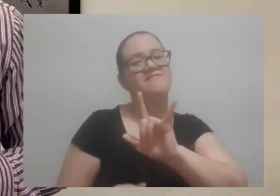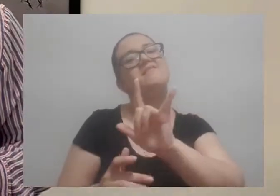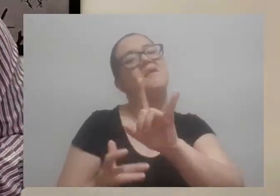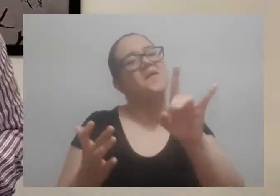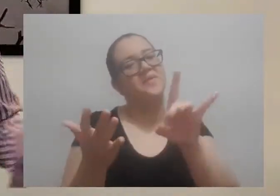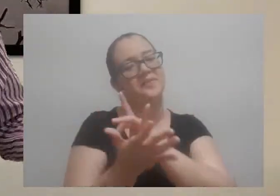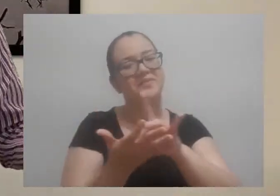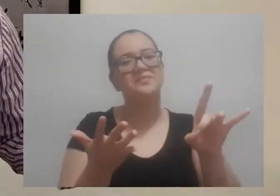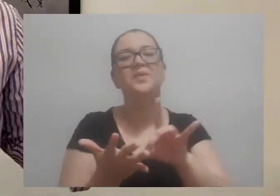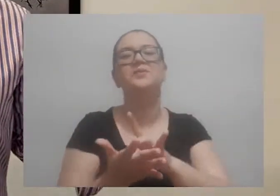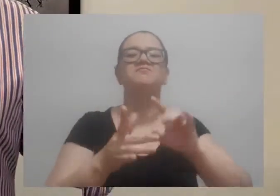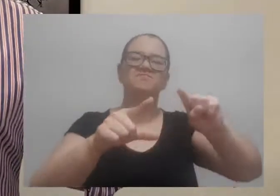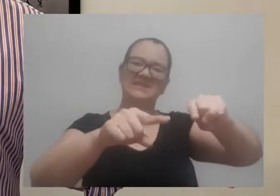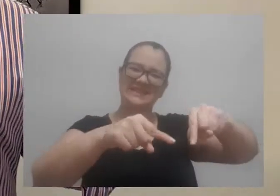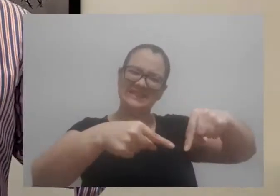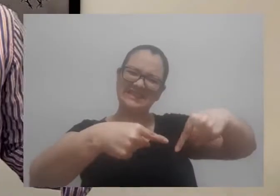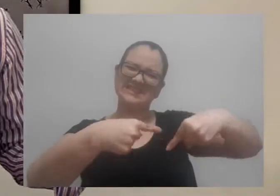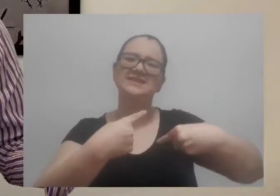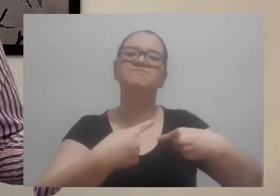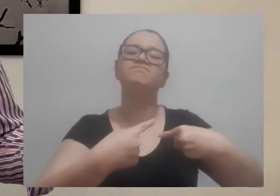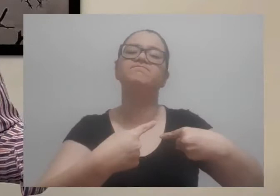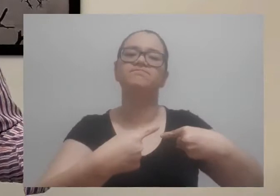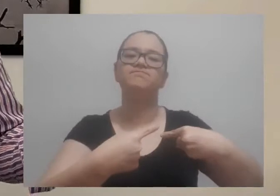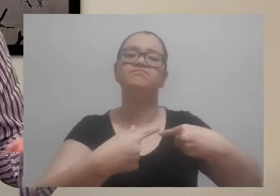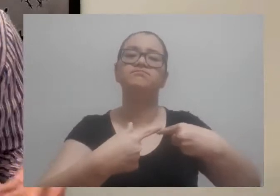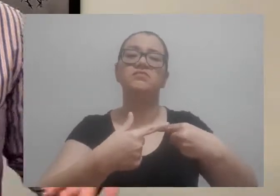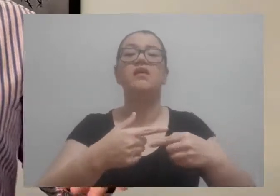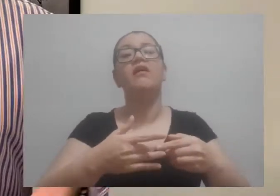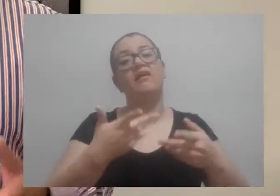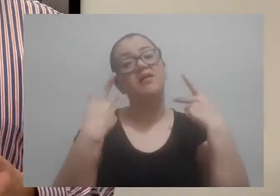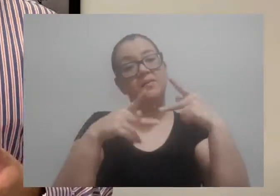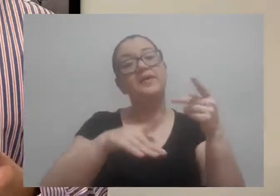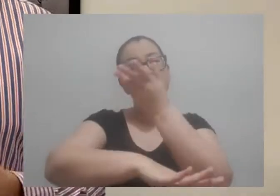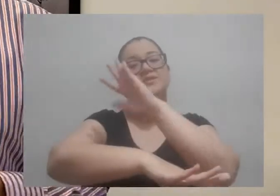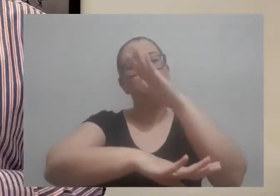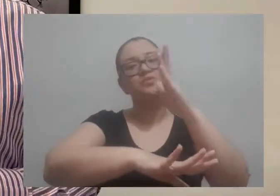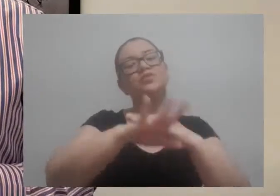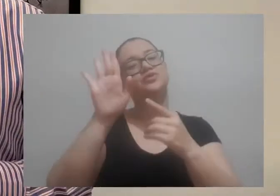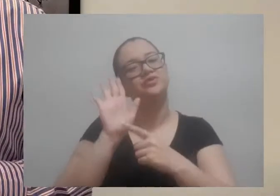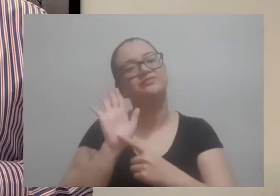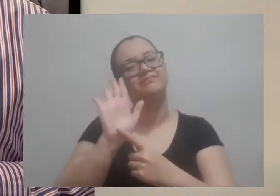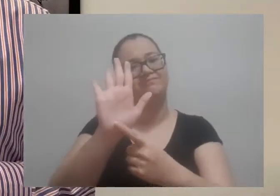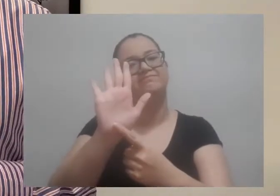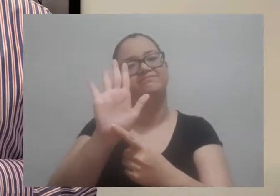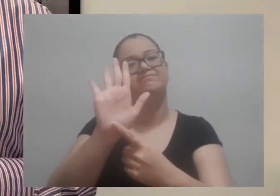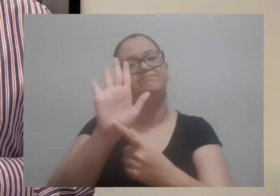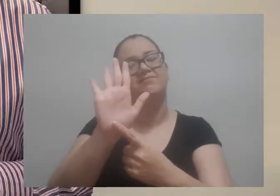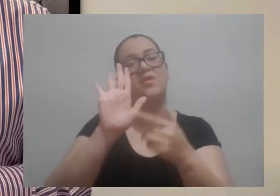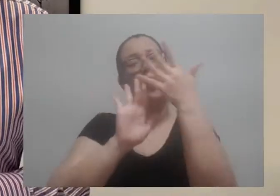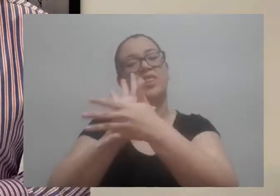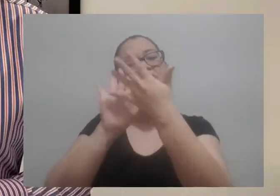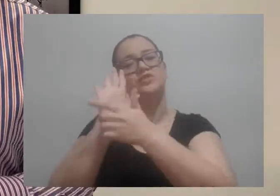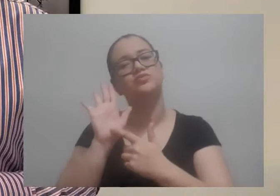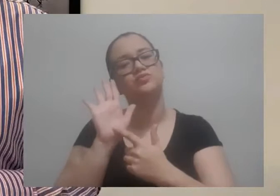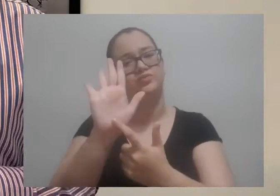apresenta, é o que o Sermão do Monte coloca diante de nós, como discípulos do Senhor.